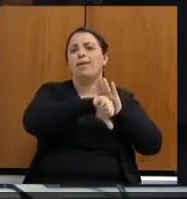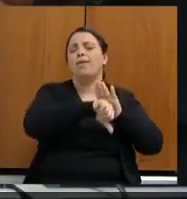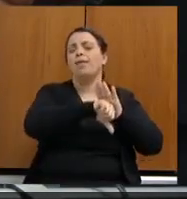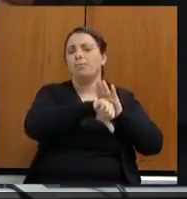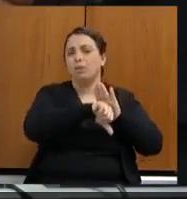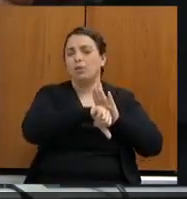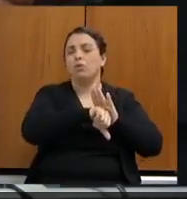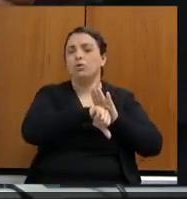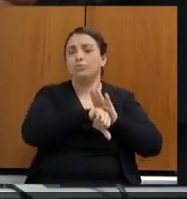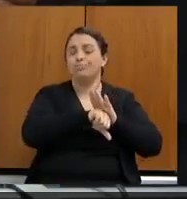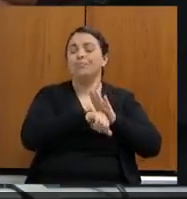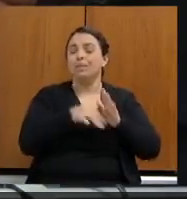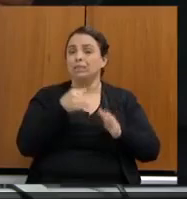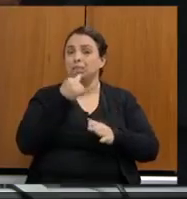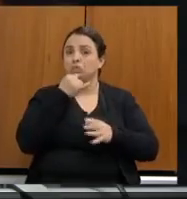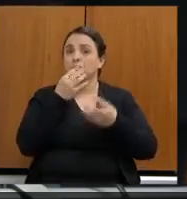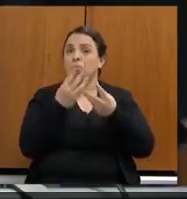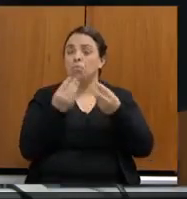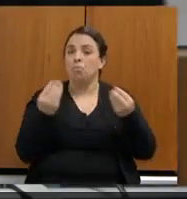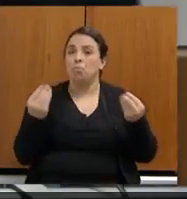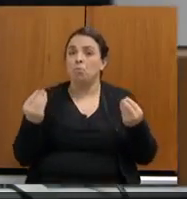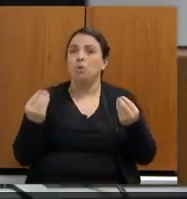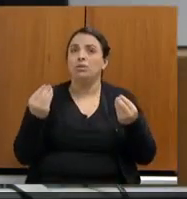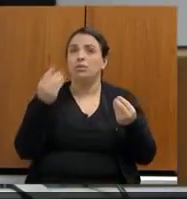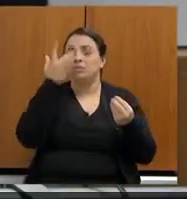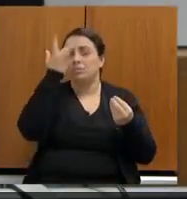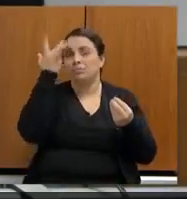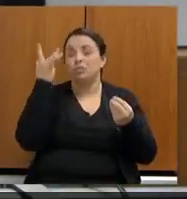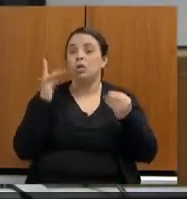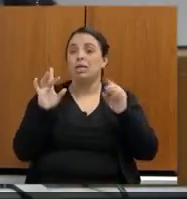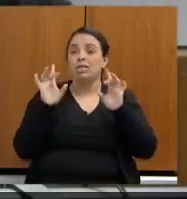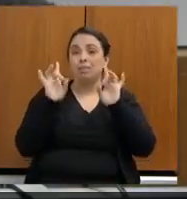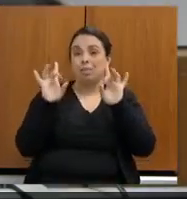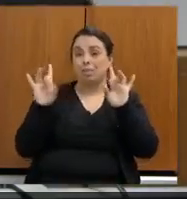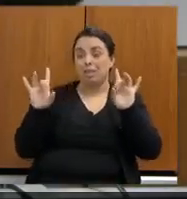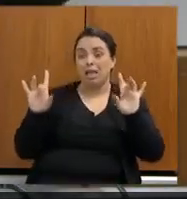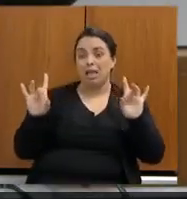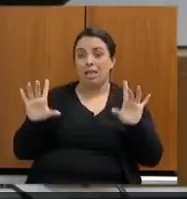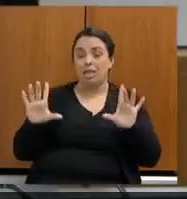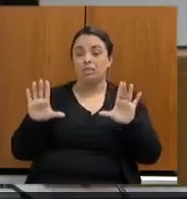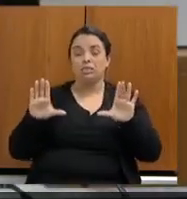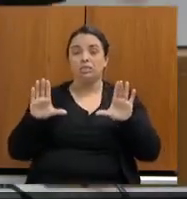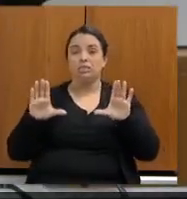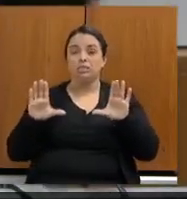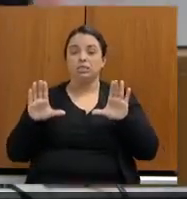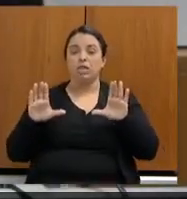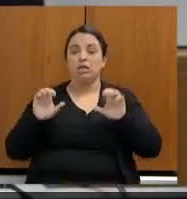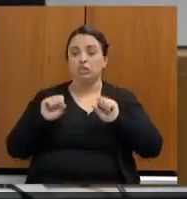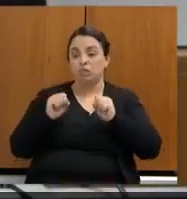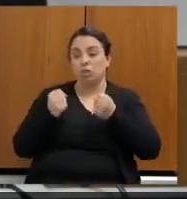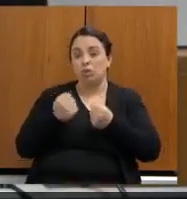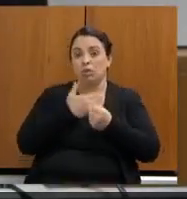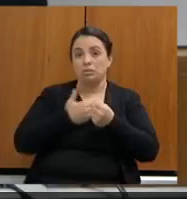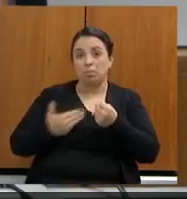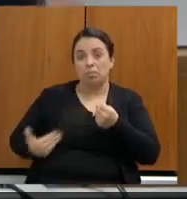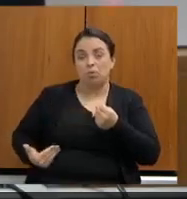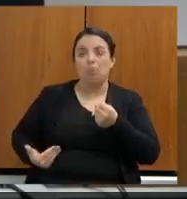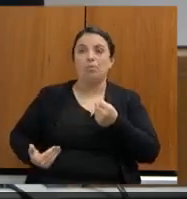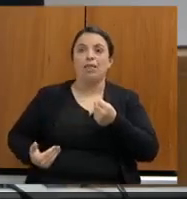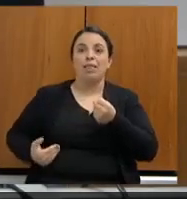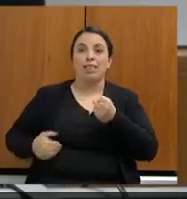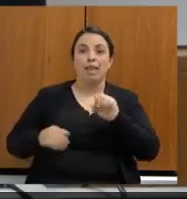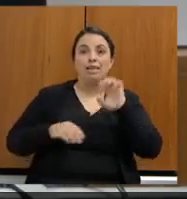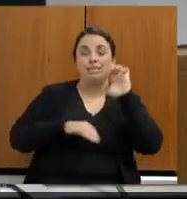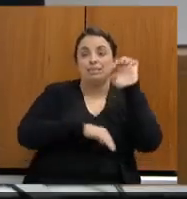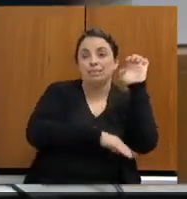gente tem visto muitas manifestações D as listas e segurança pública da empresa da esquerda do PSOL que não